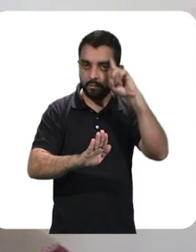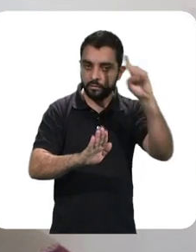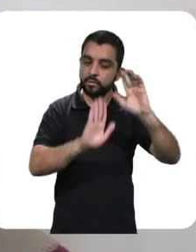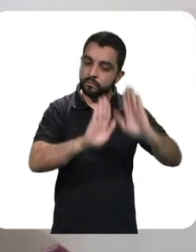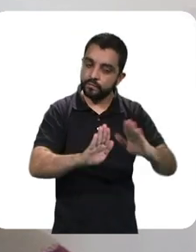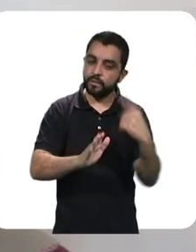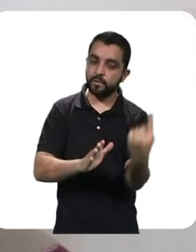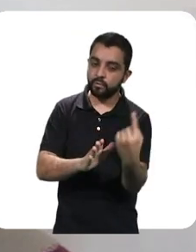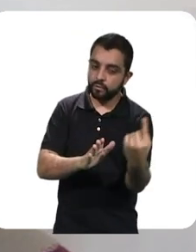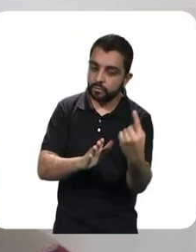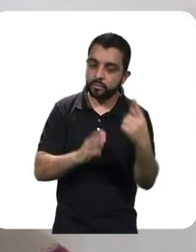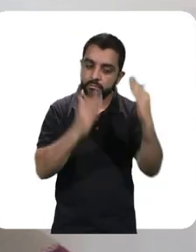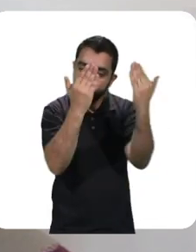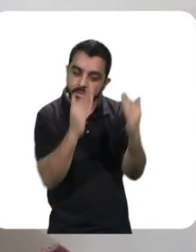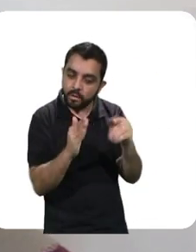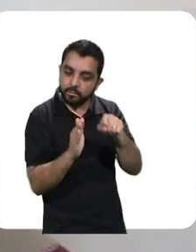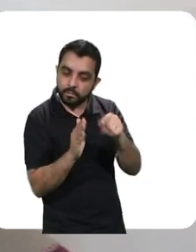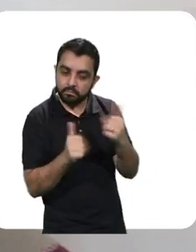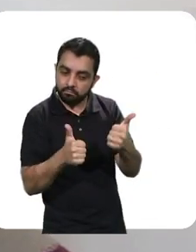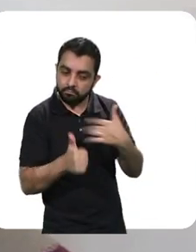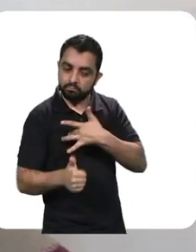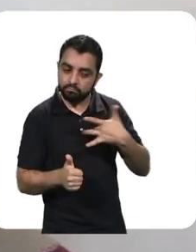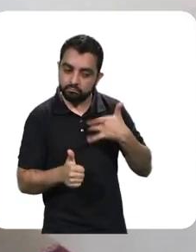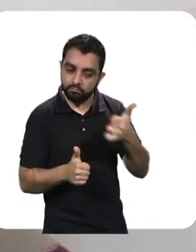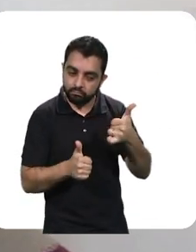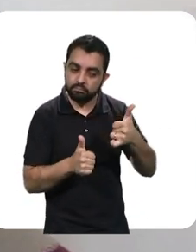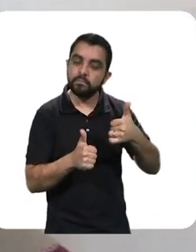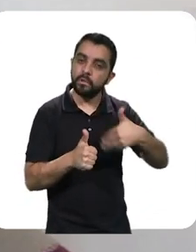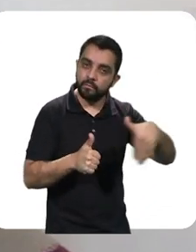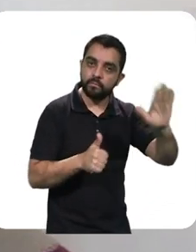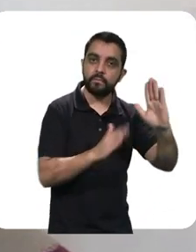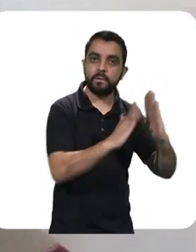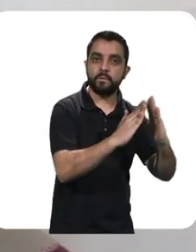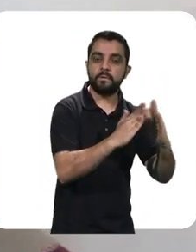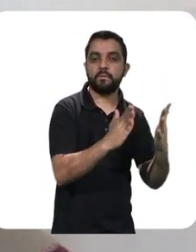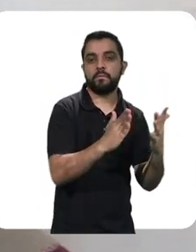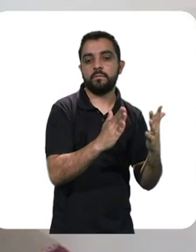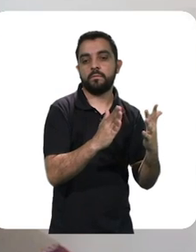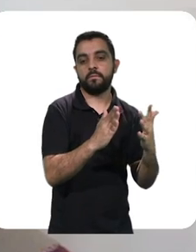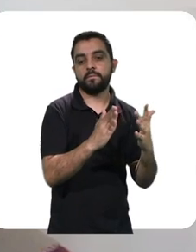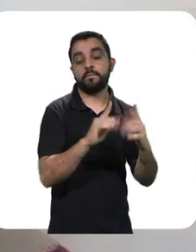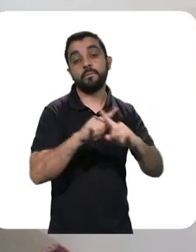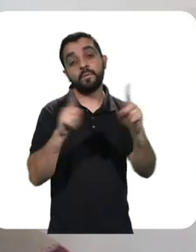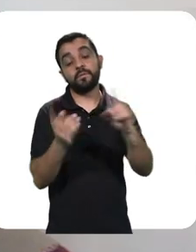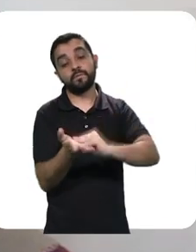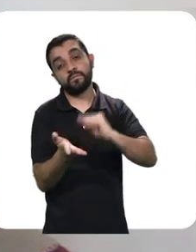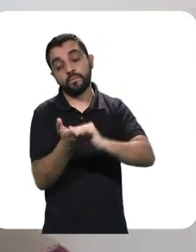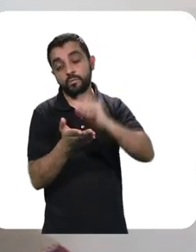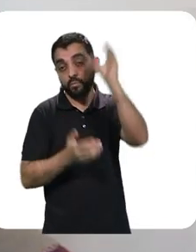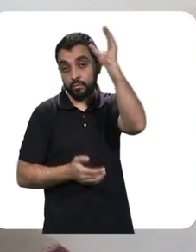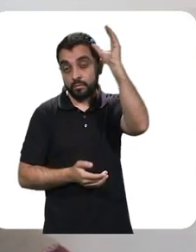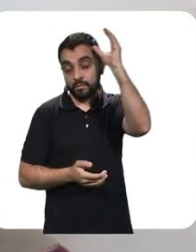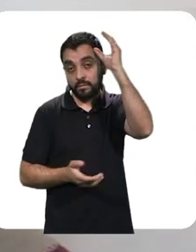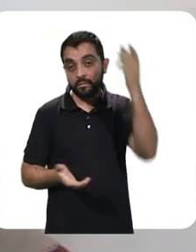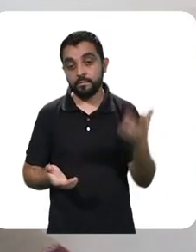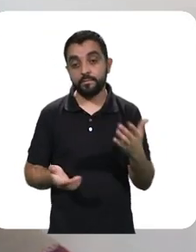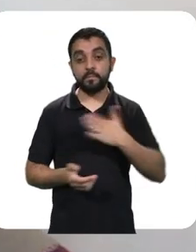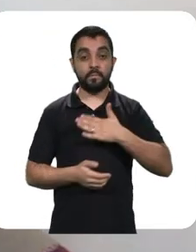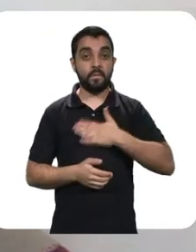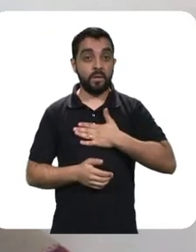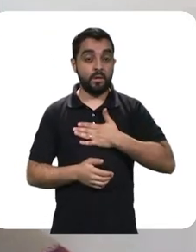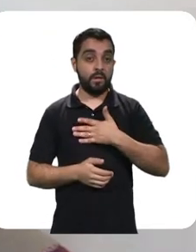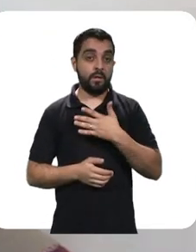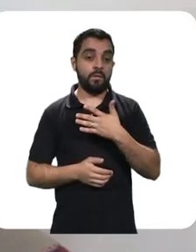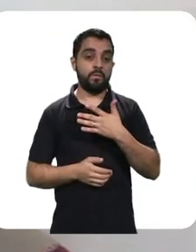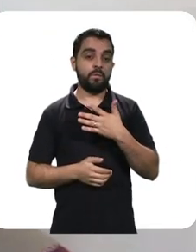foi conscientizar as pessoas da real necessidade desse isolamento, né? Então, o que eu fiz